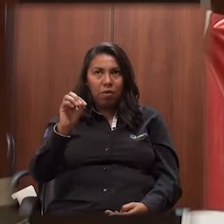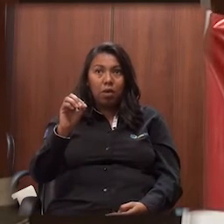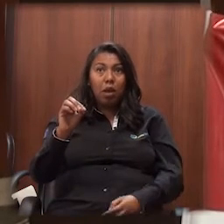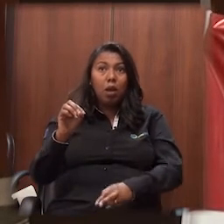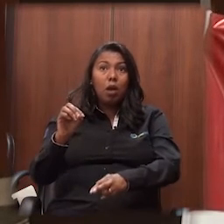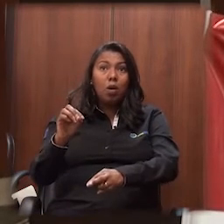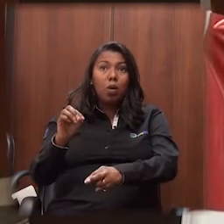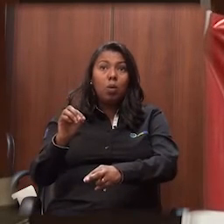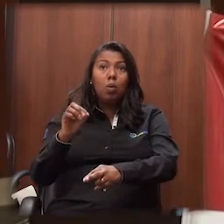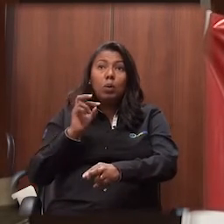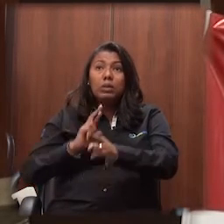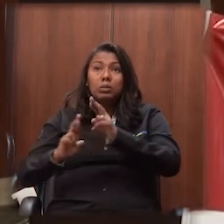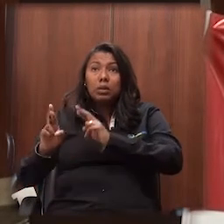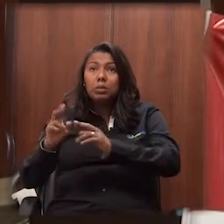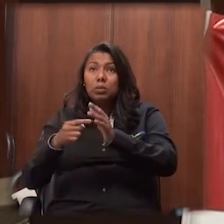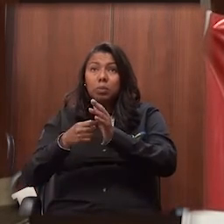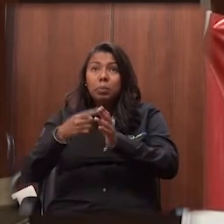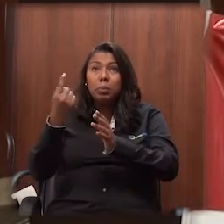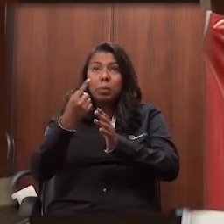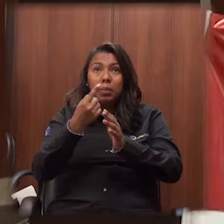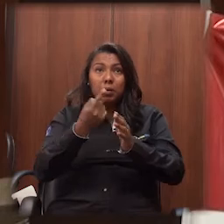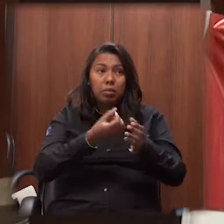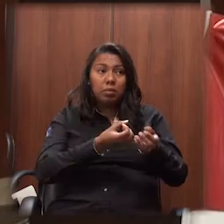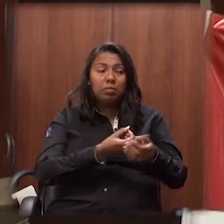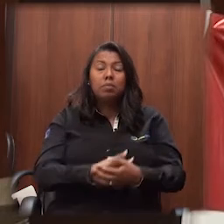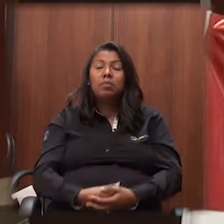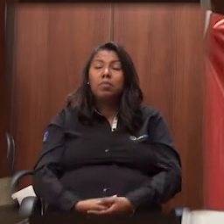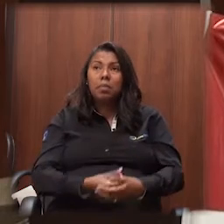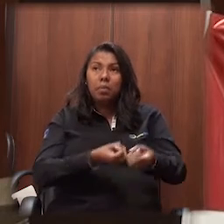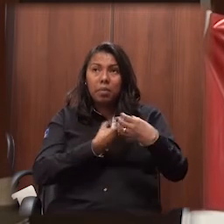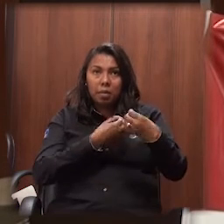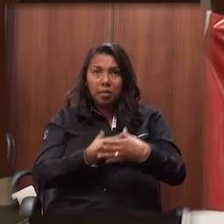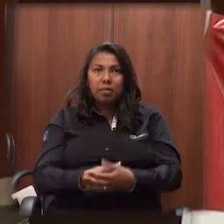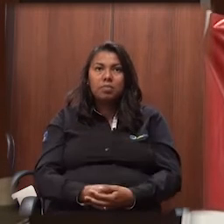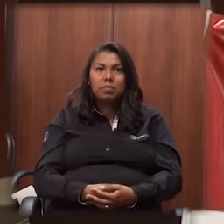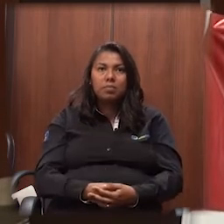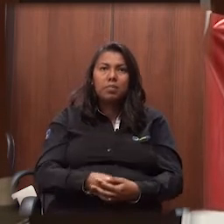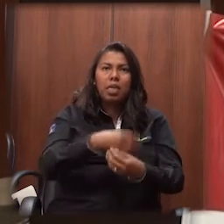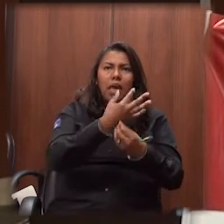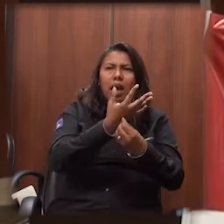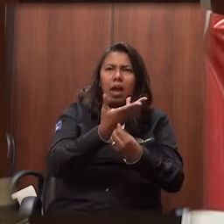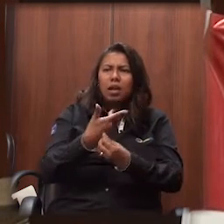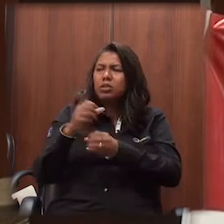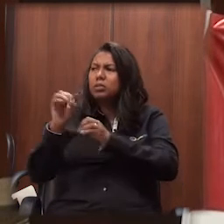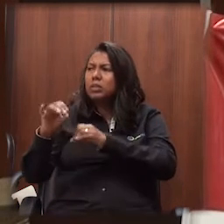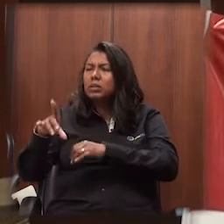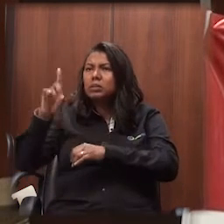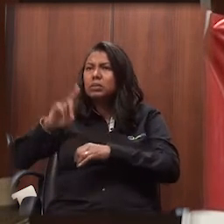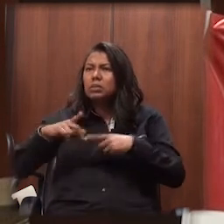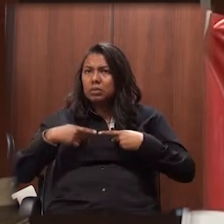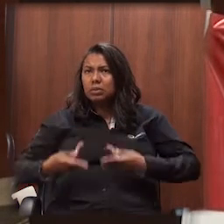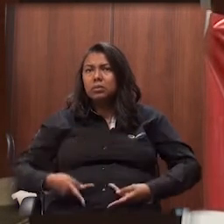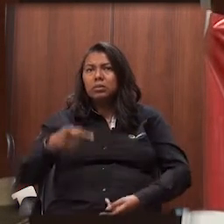Plano Estadual de Educação e Direitos Humanos. O estado da arte da educação e direitos humanos no estado de São Paulo.